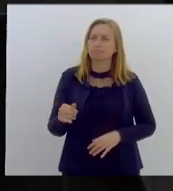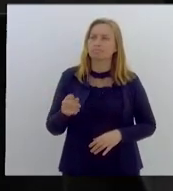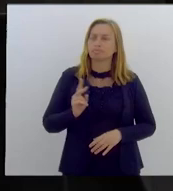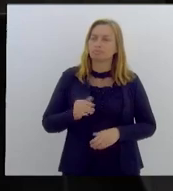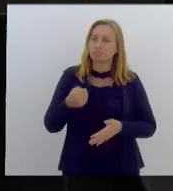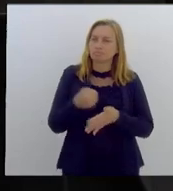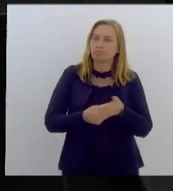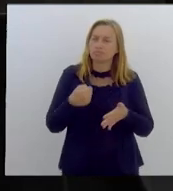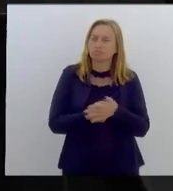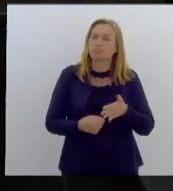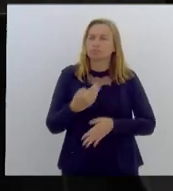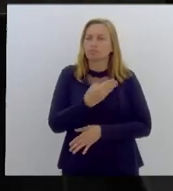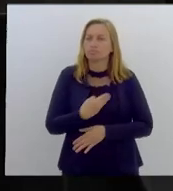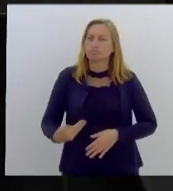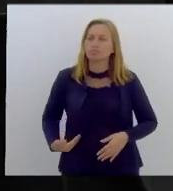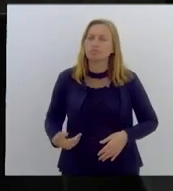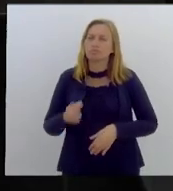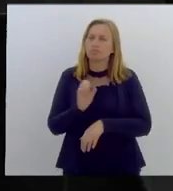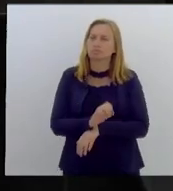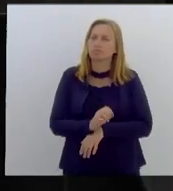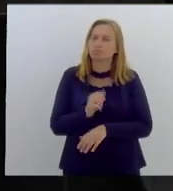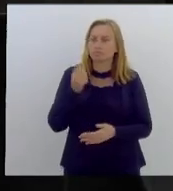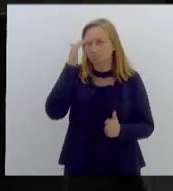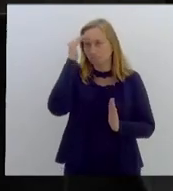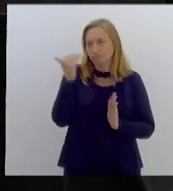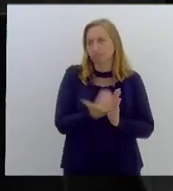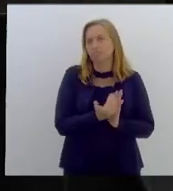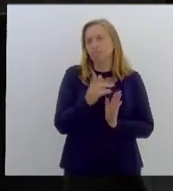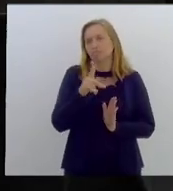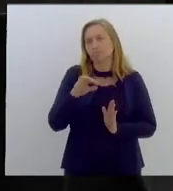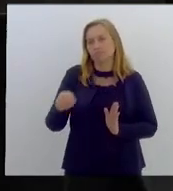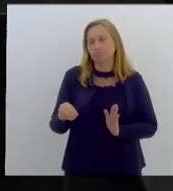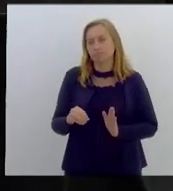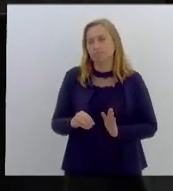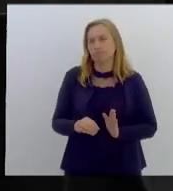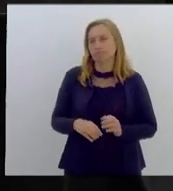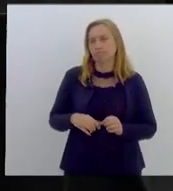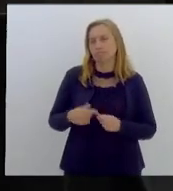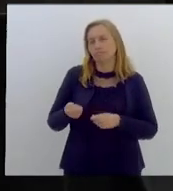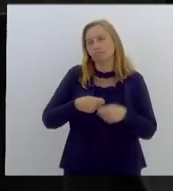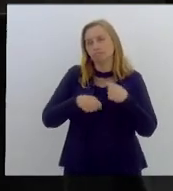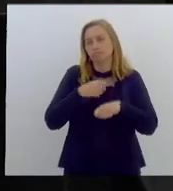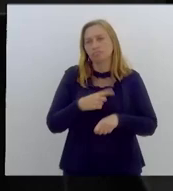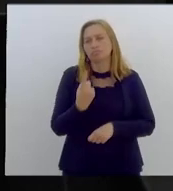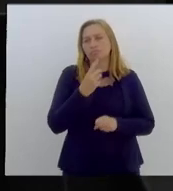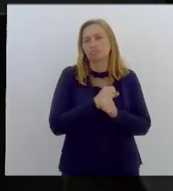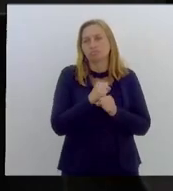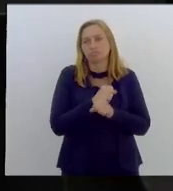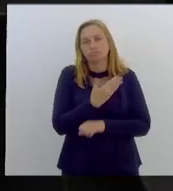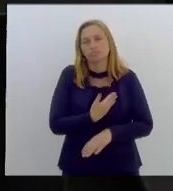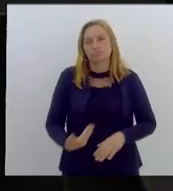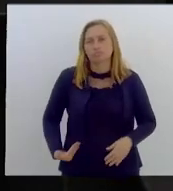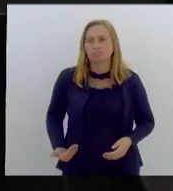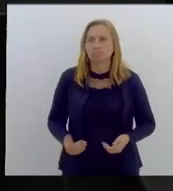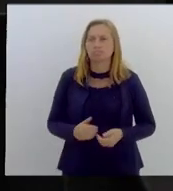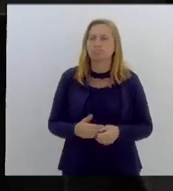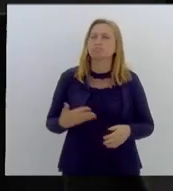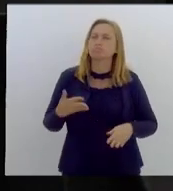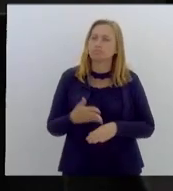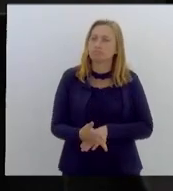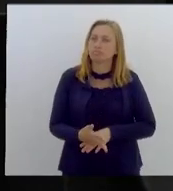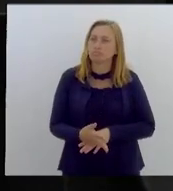o governo estadual cumpra o piso do magistério, negociou durante um ano com o governo,